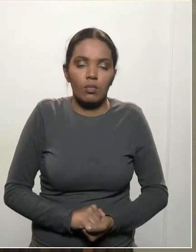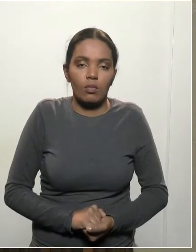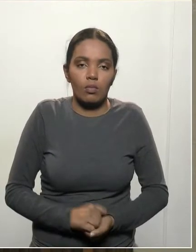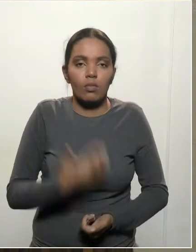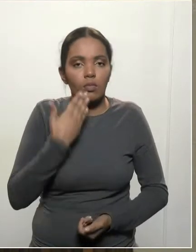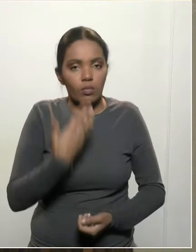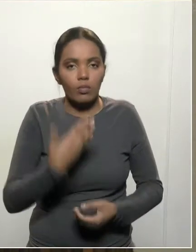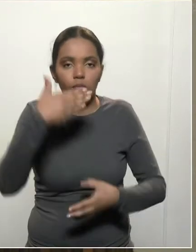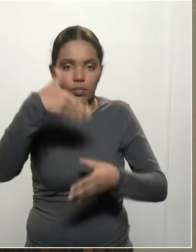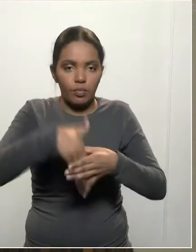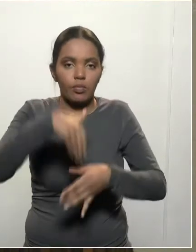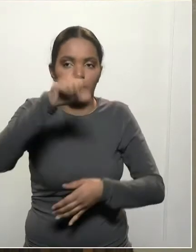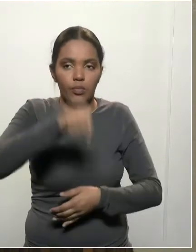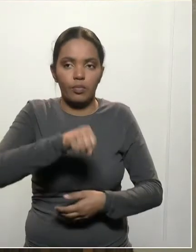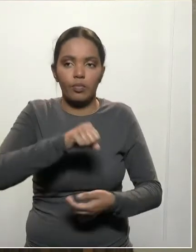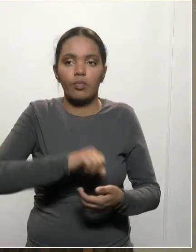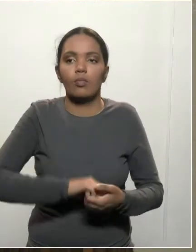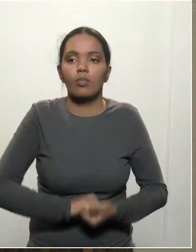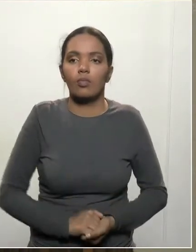Pedimos o voto sim.